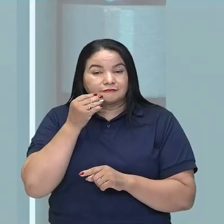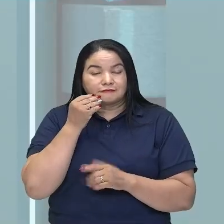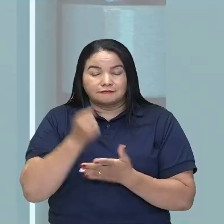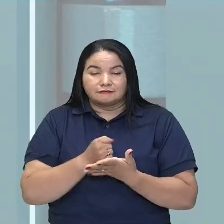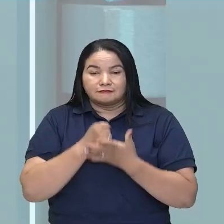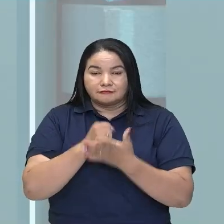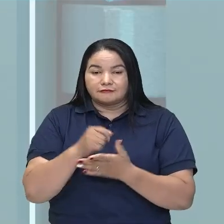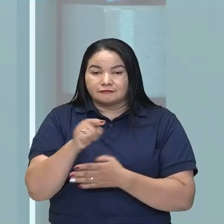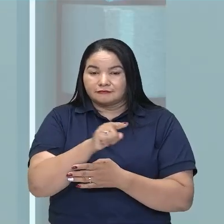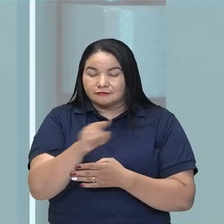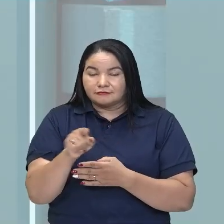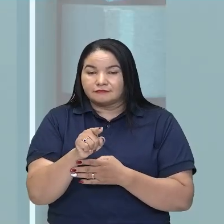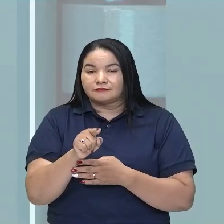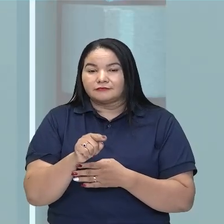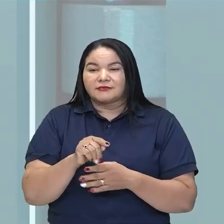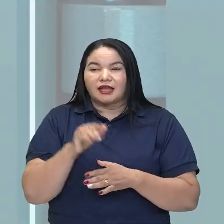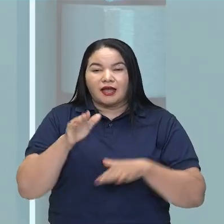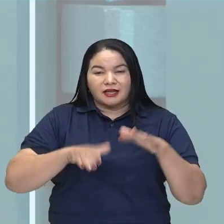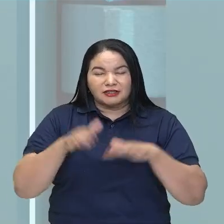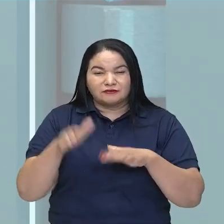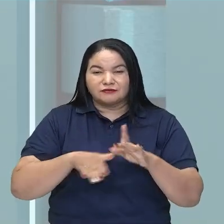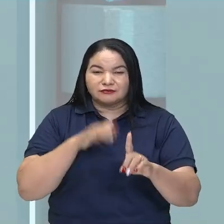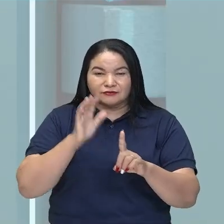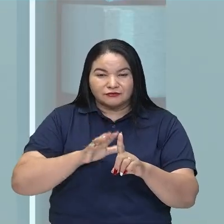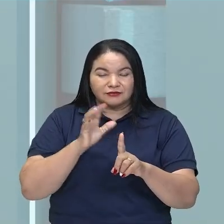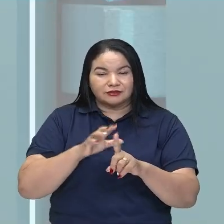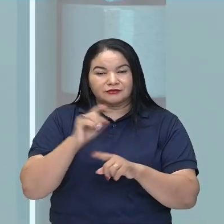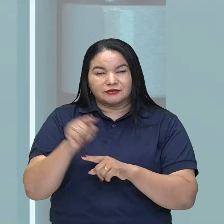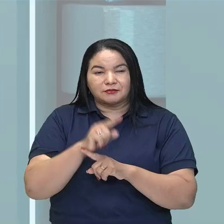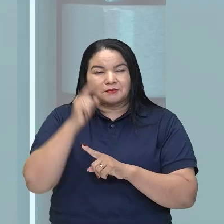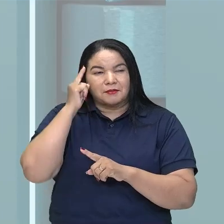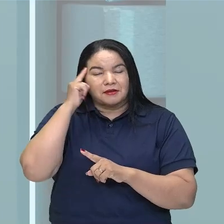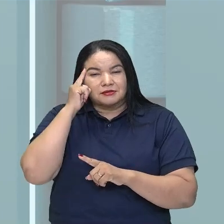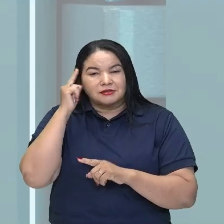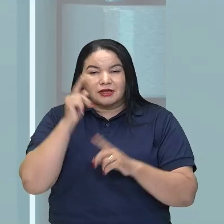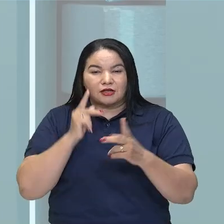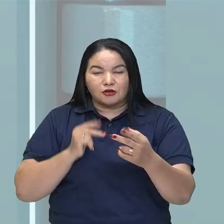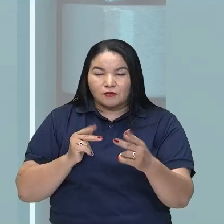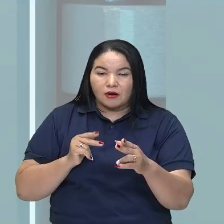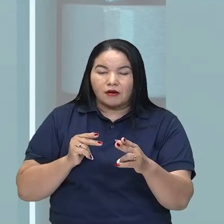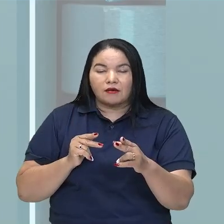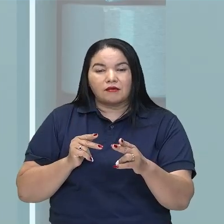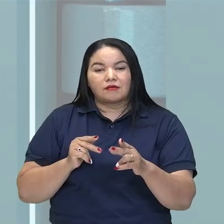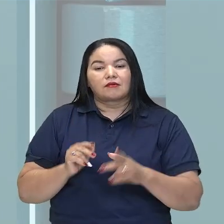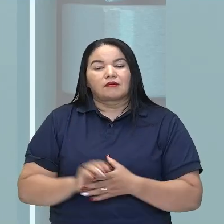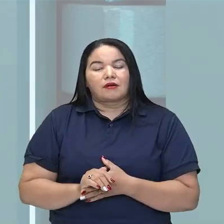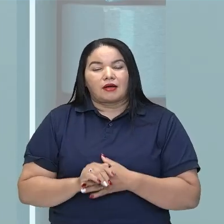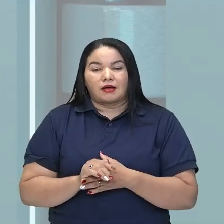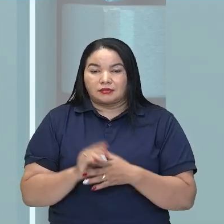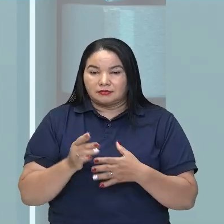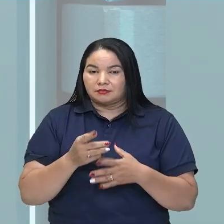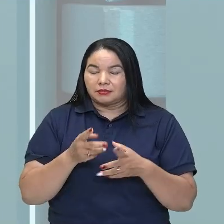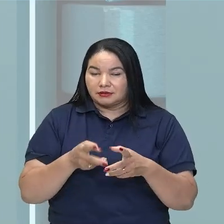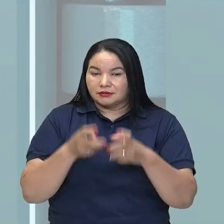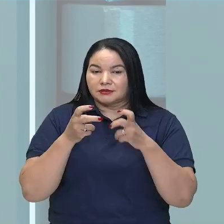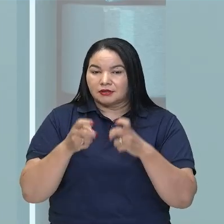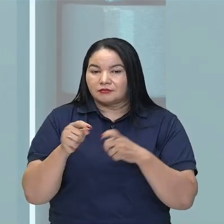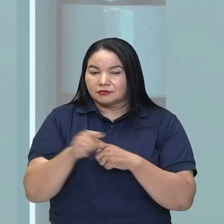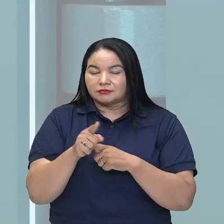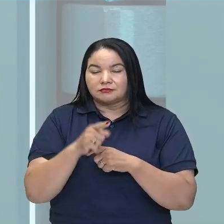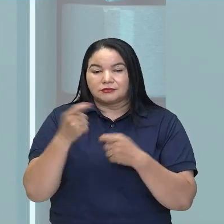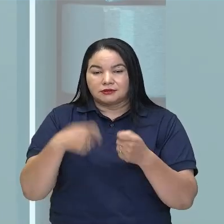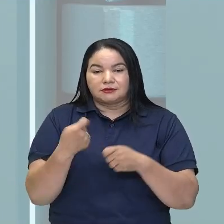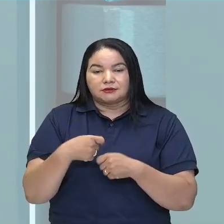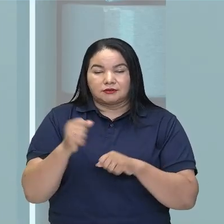de que o ponto de vista dela está certo, fazer você pensar da mesma forma. Então, percebe que é importante você identificar quais